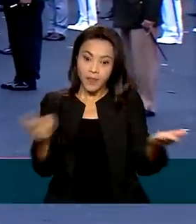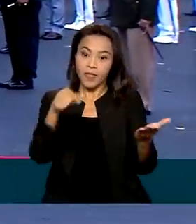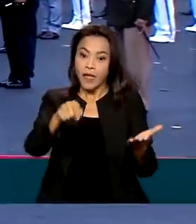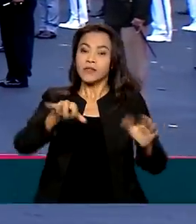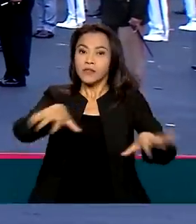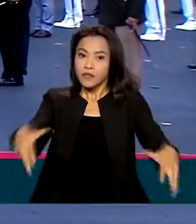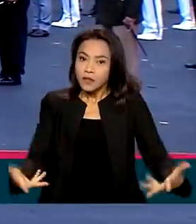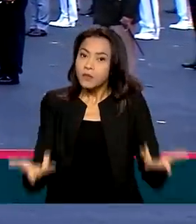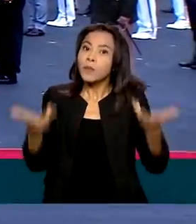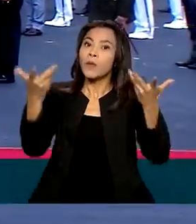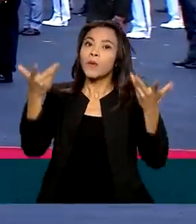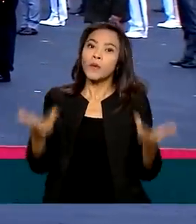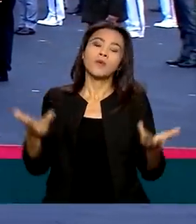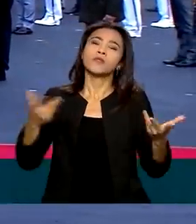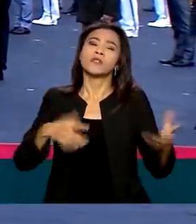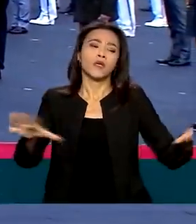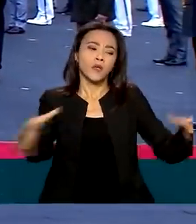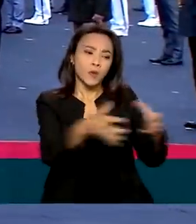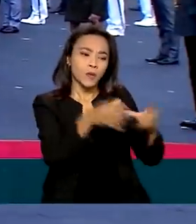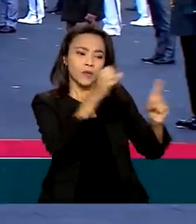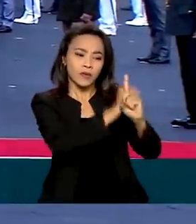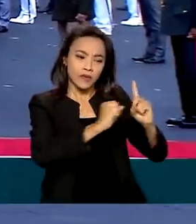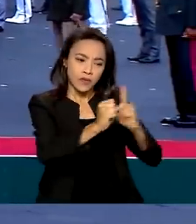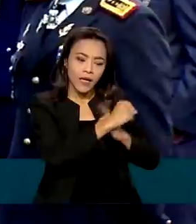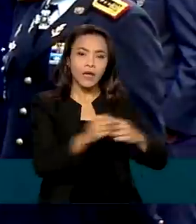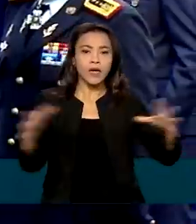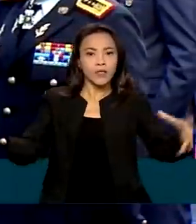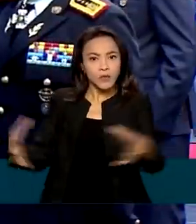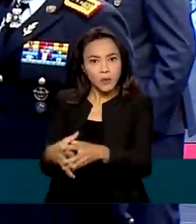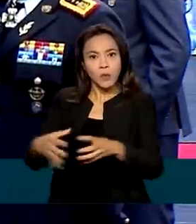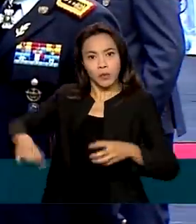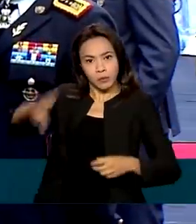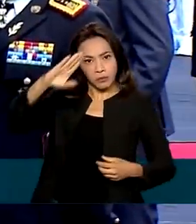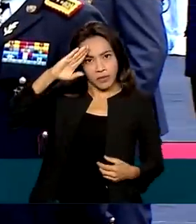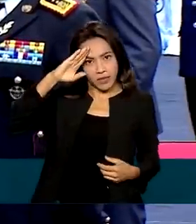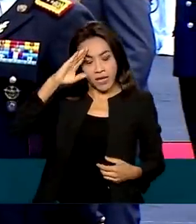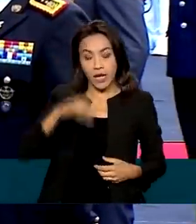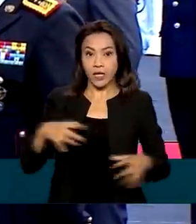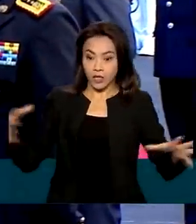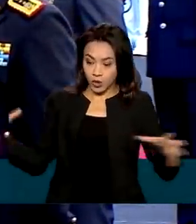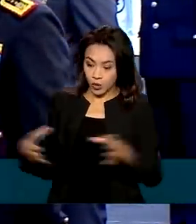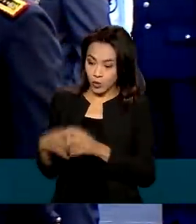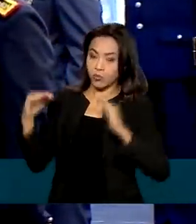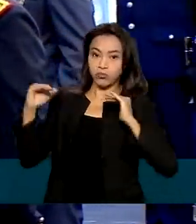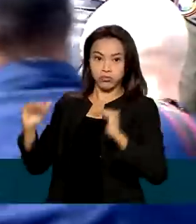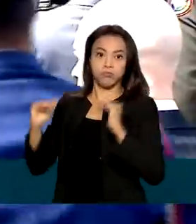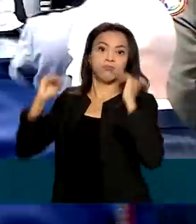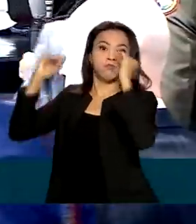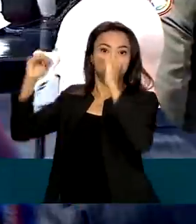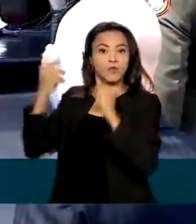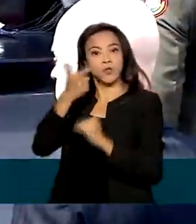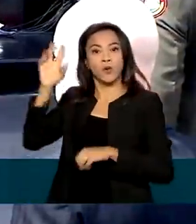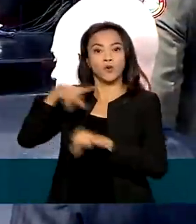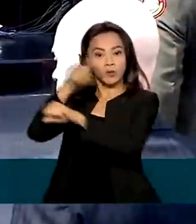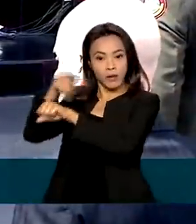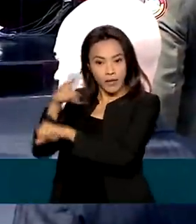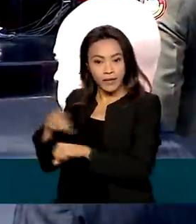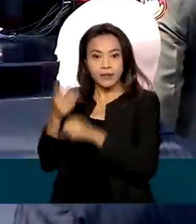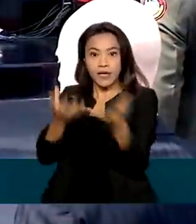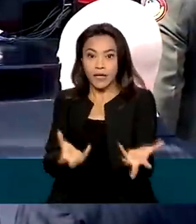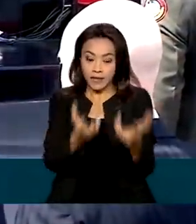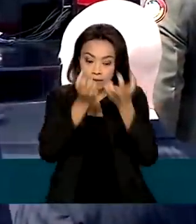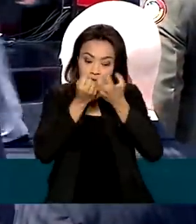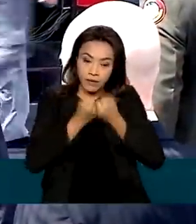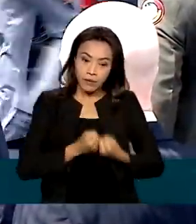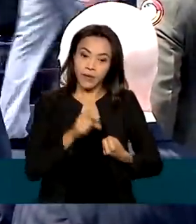cerimônia, organizações civis e militares do país e chefes de delegações estrangeiras receberam das mãos do